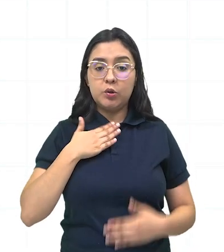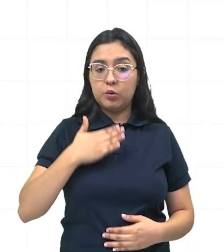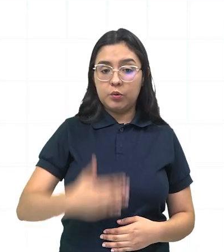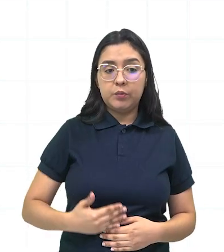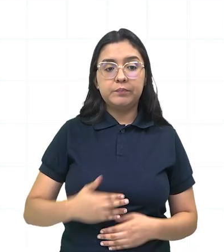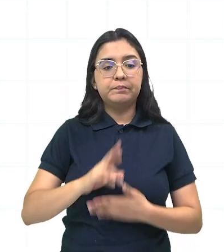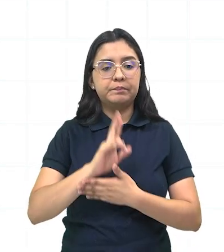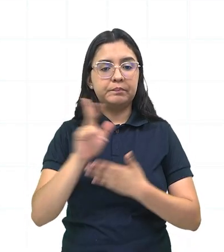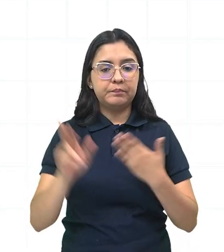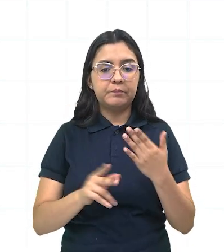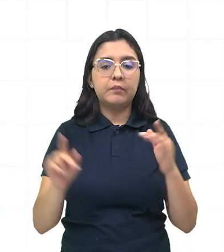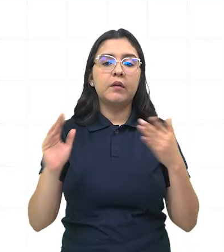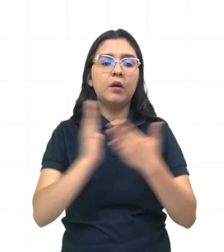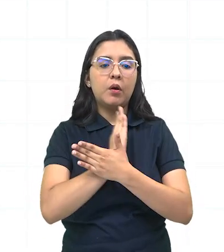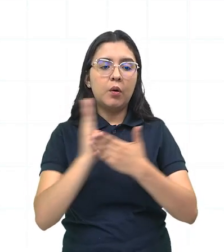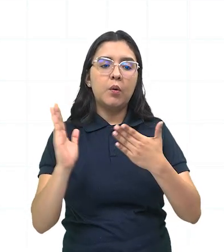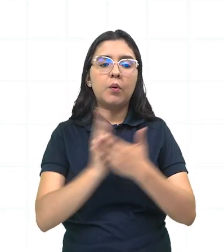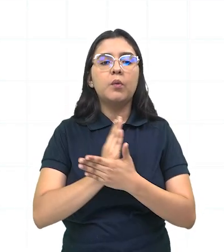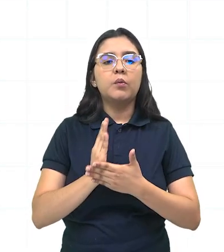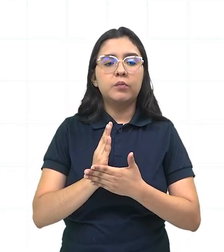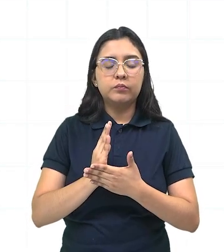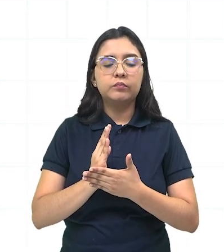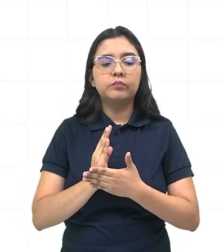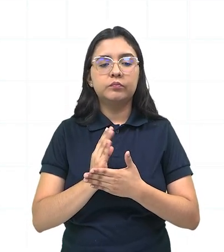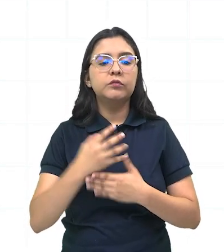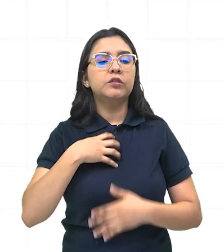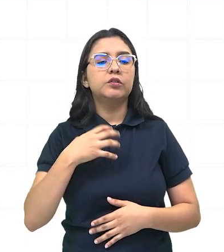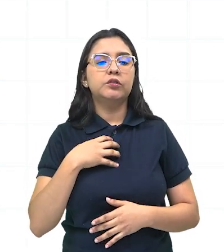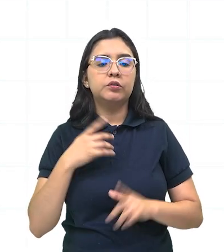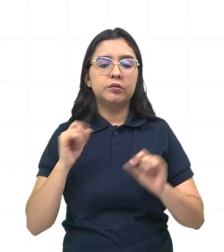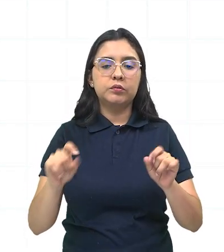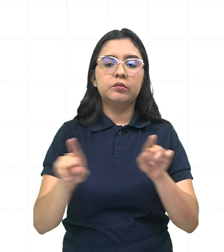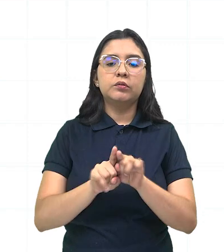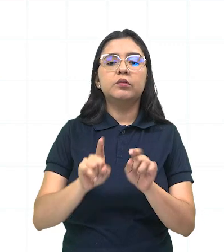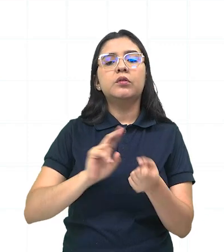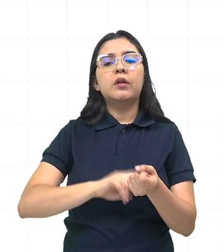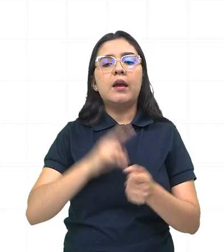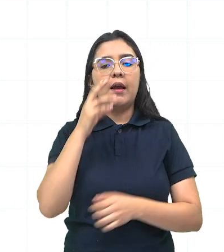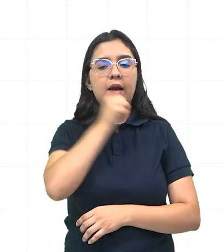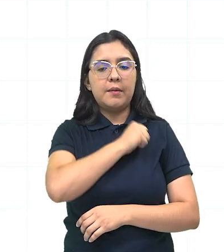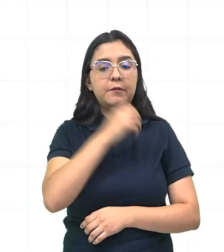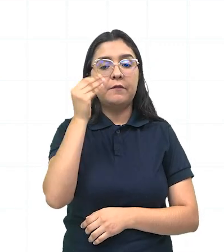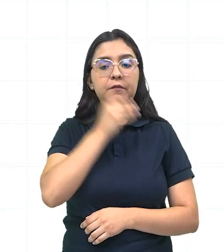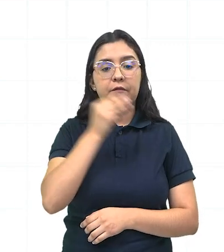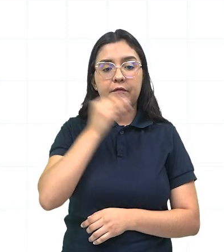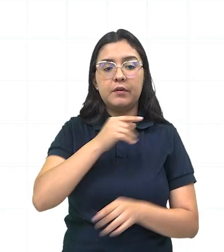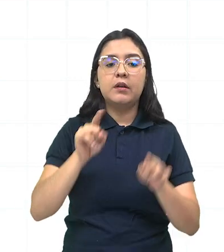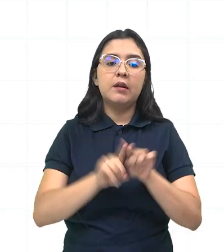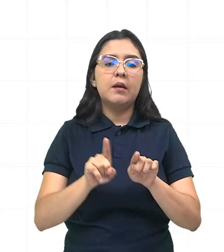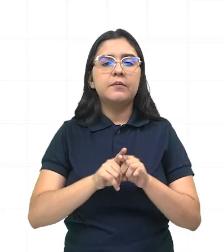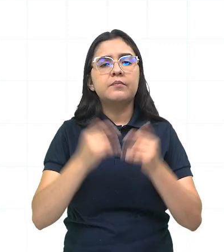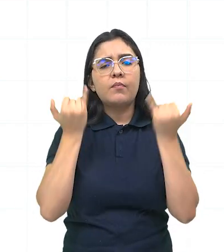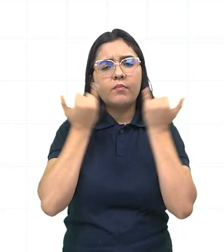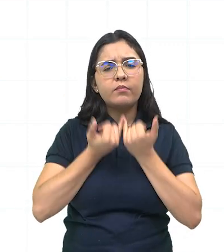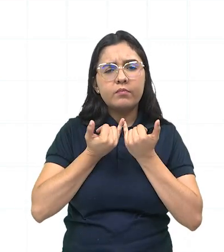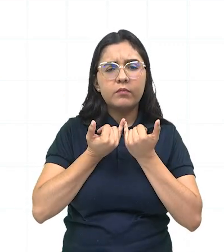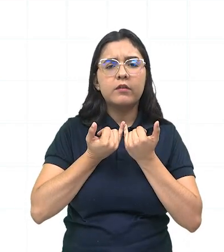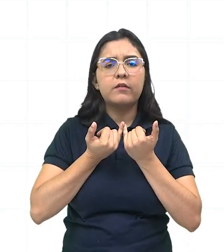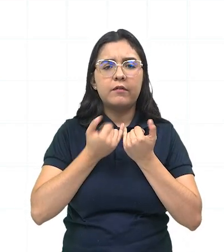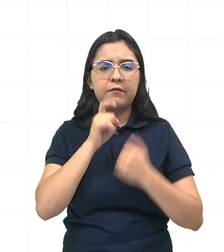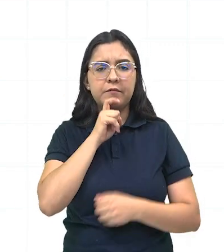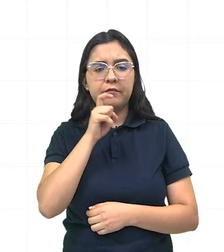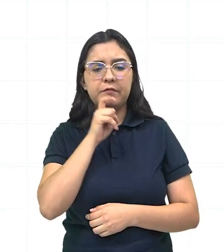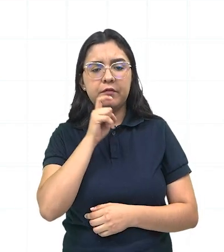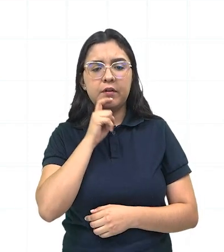e outras. Alguns sinais de hemorragia interna são pulso rápido e fraco, pele pálida, fria e